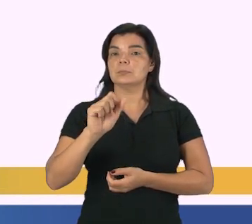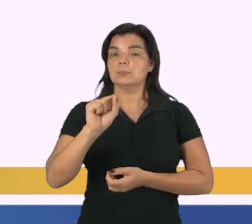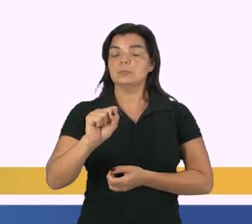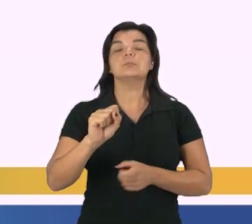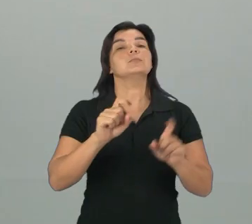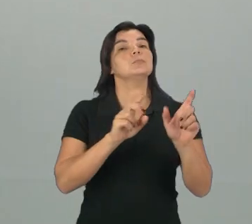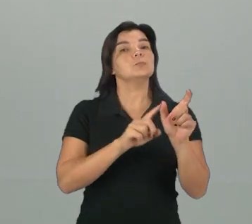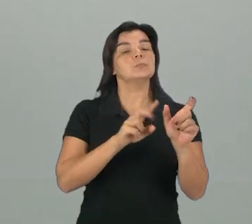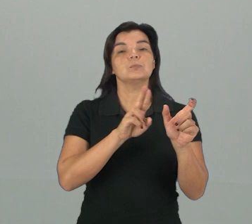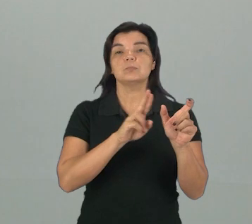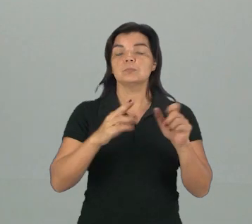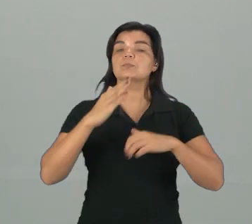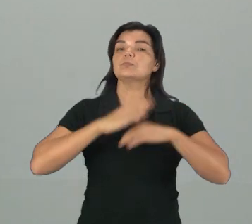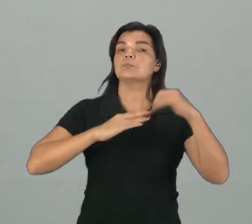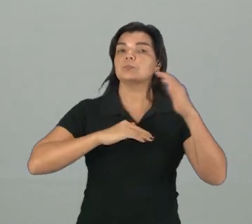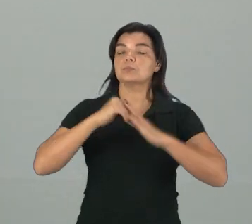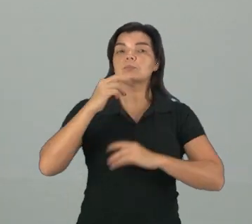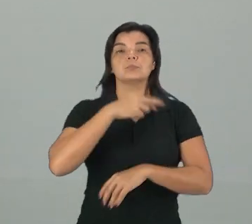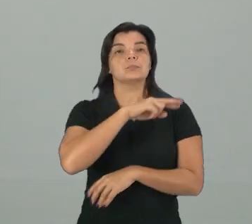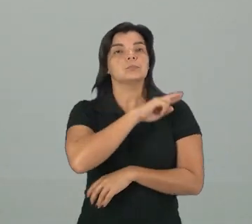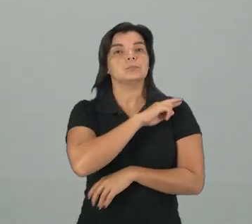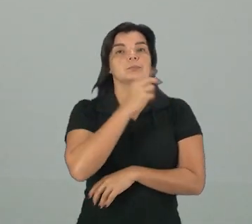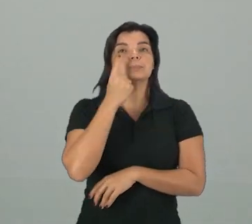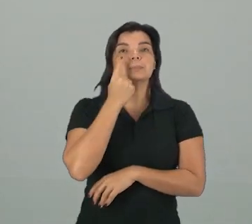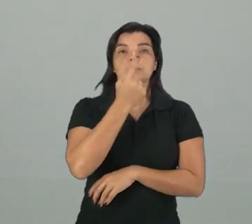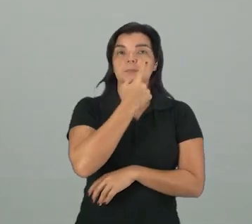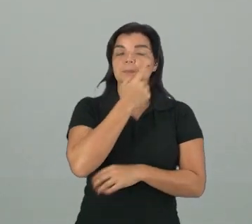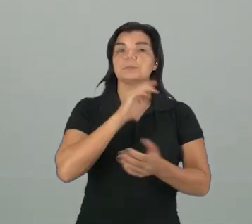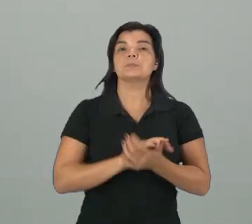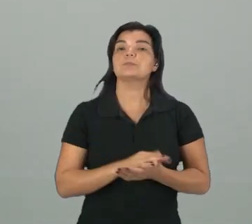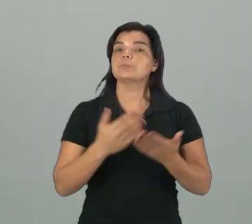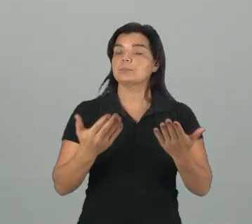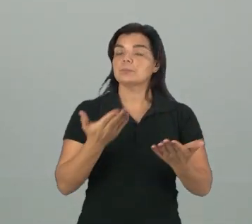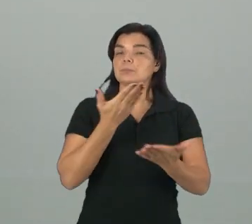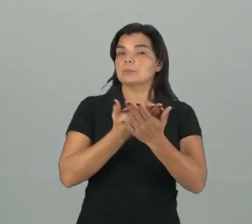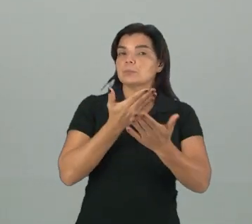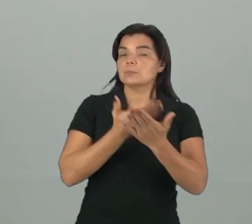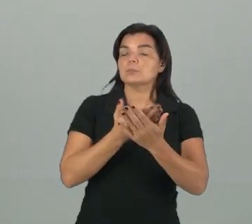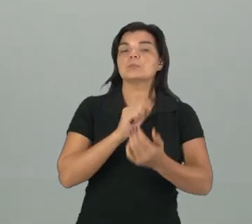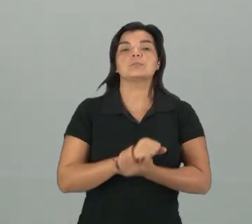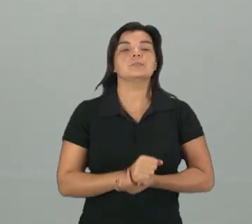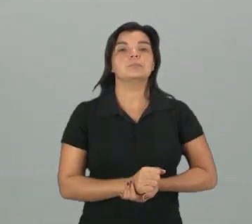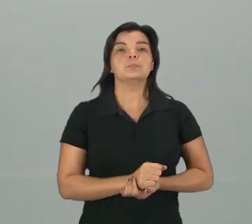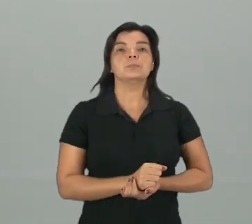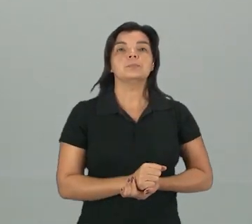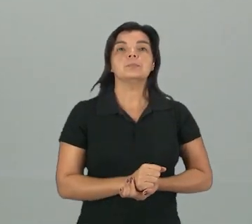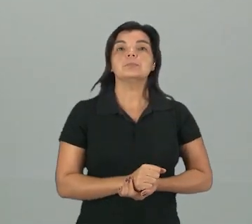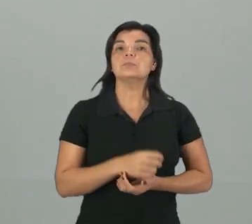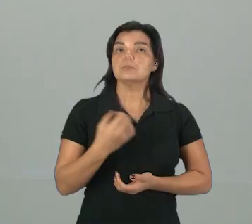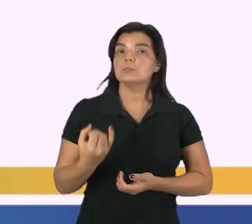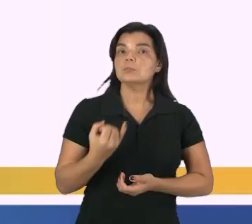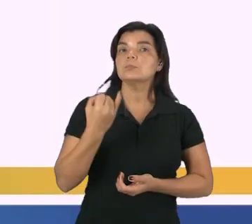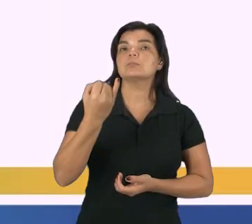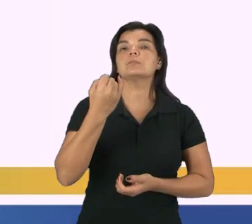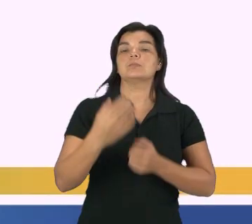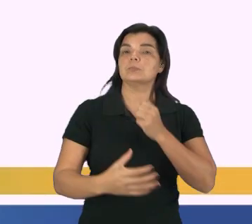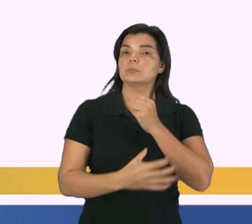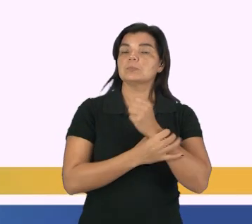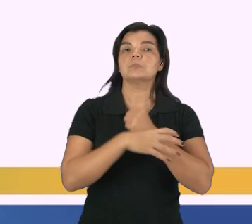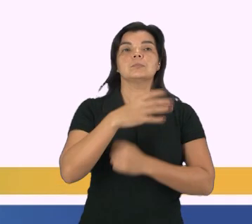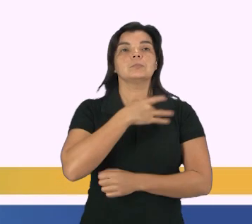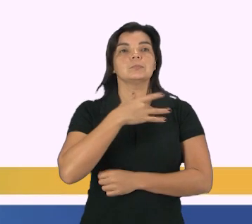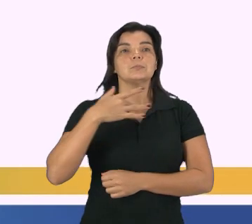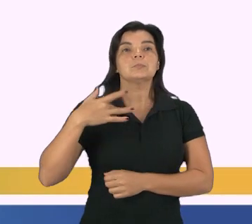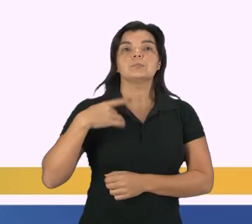está o médico responsável pela nossa visão, tudo bem? Que estuda e que trata da nossa visão. São muito importantes